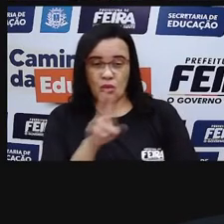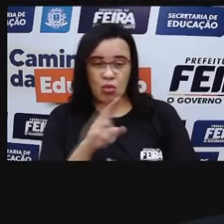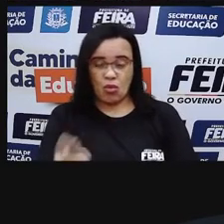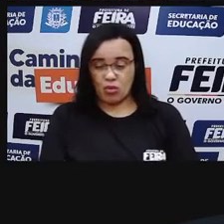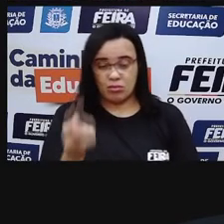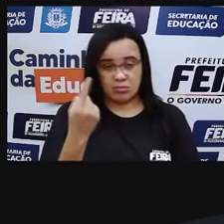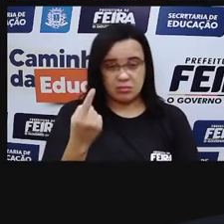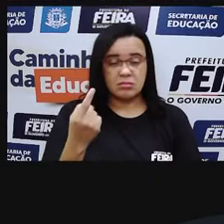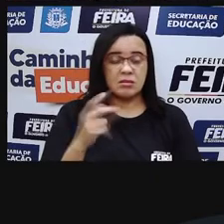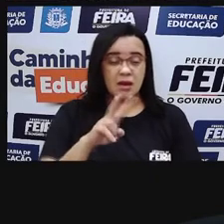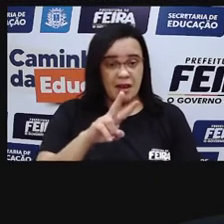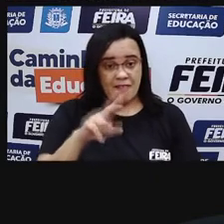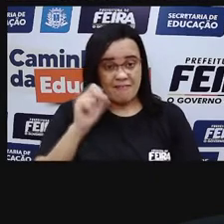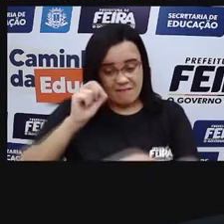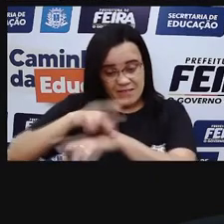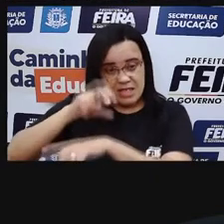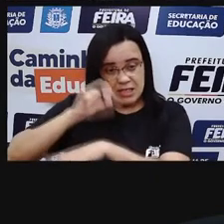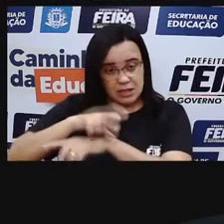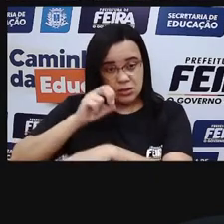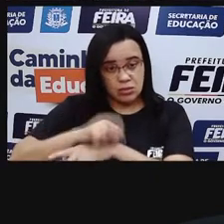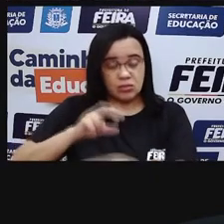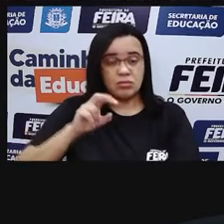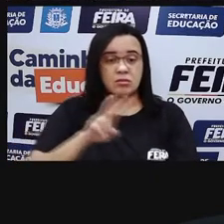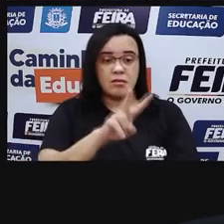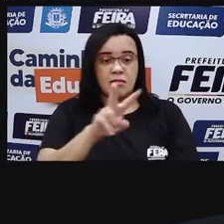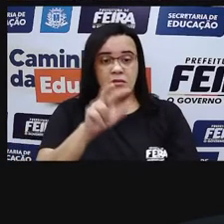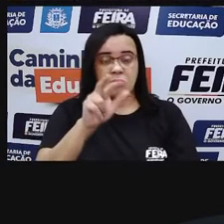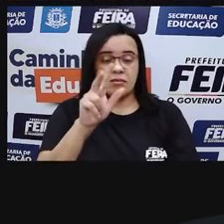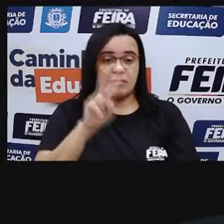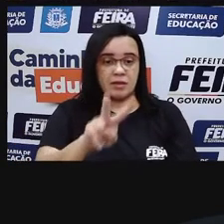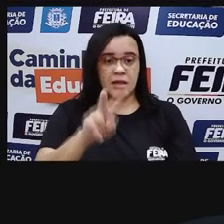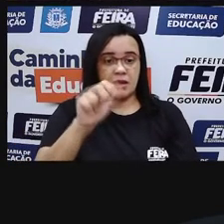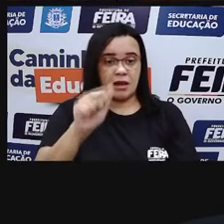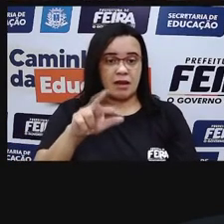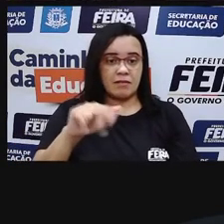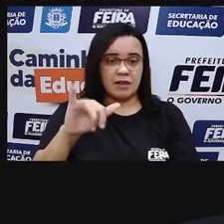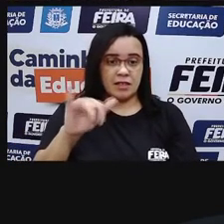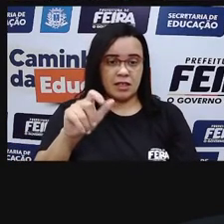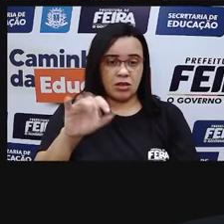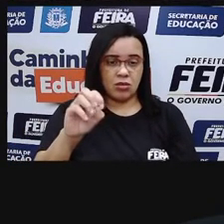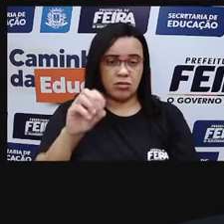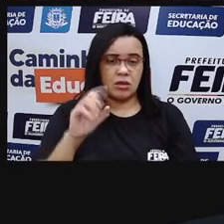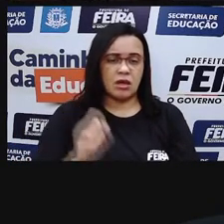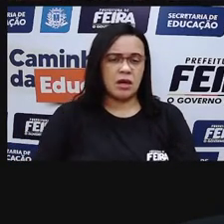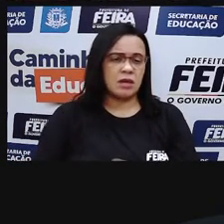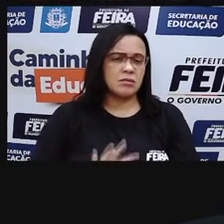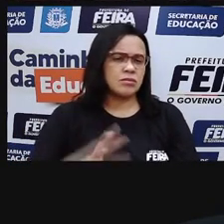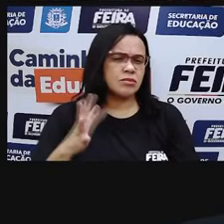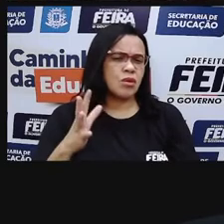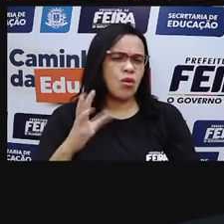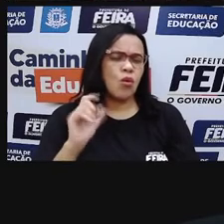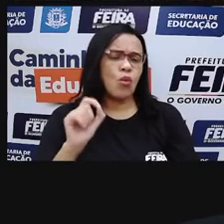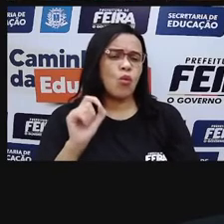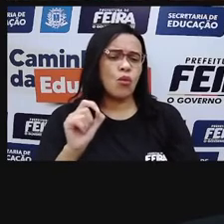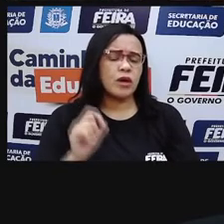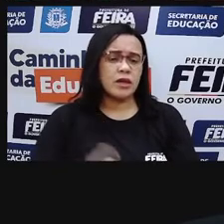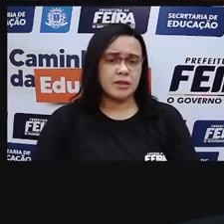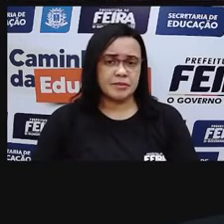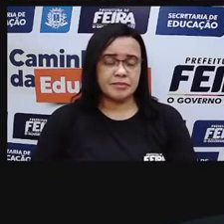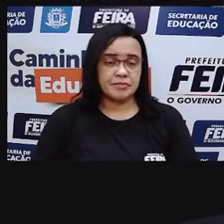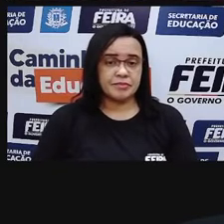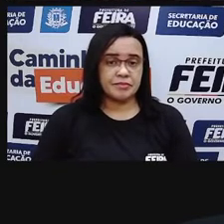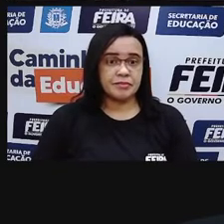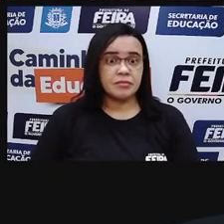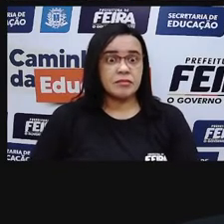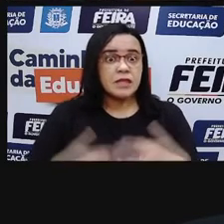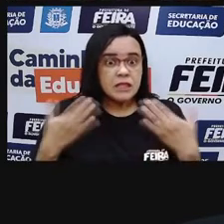Ortopovírus variolae. Lindo esse nome, hein? Já pensou? E aí, o que é que acontece? Ele percebeu,